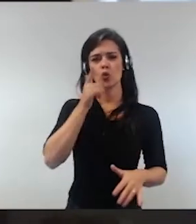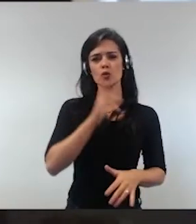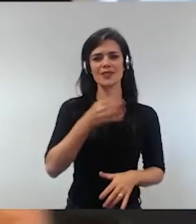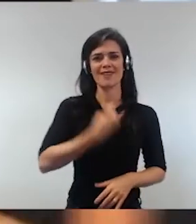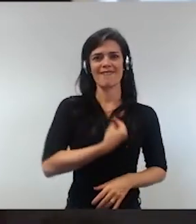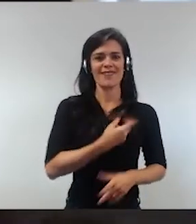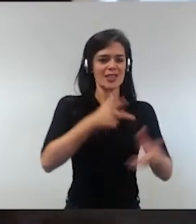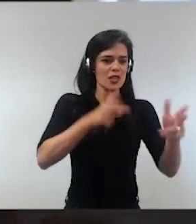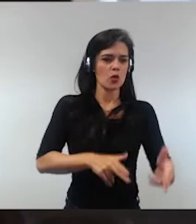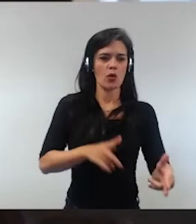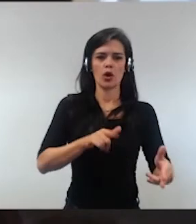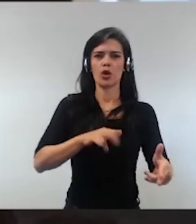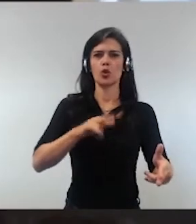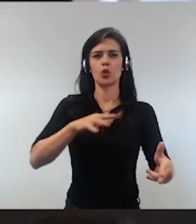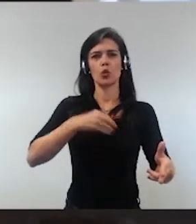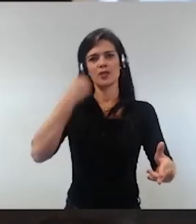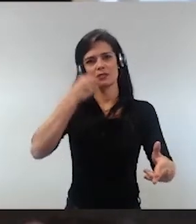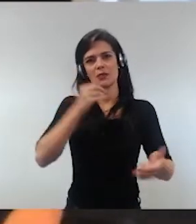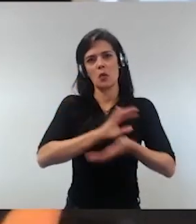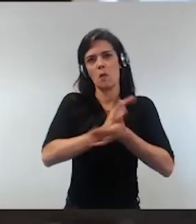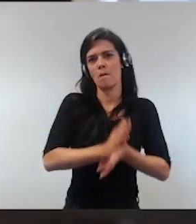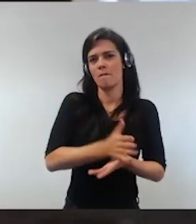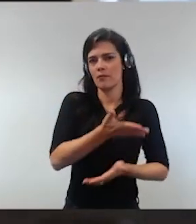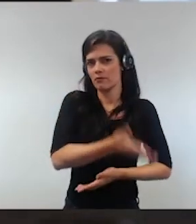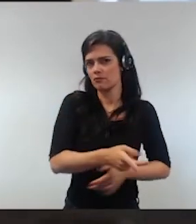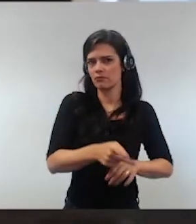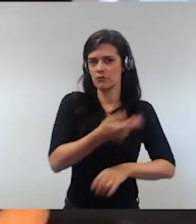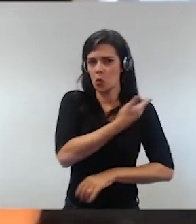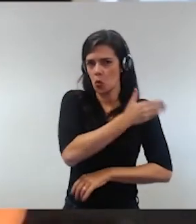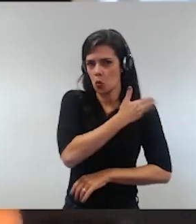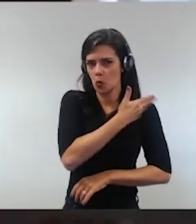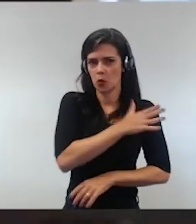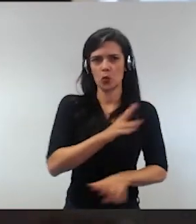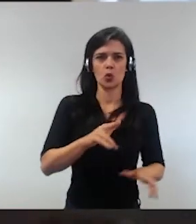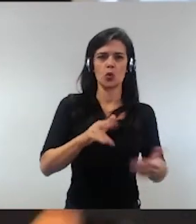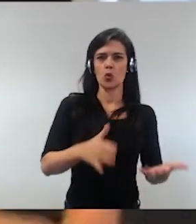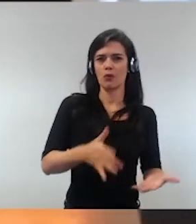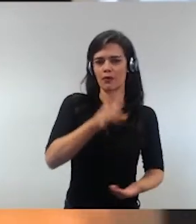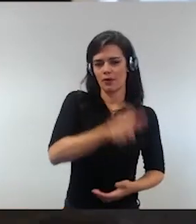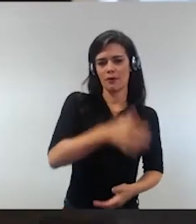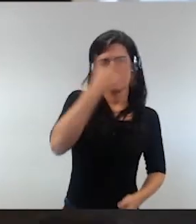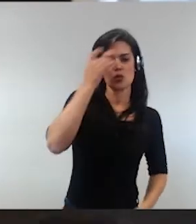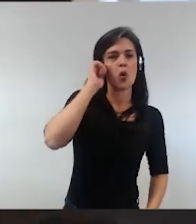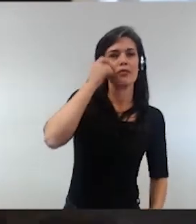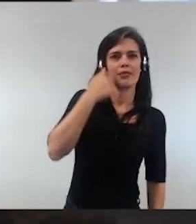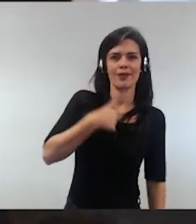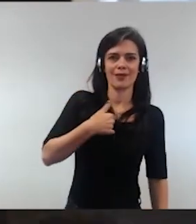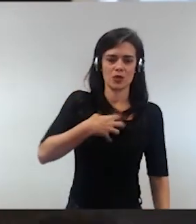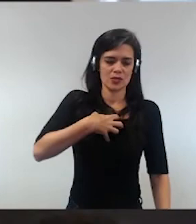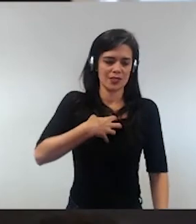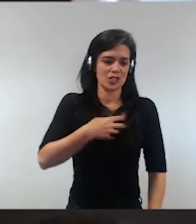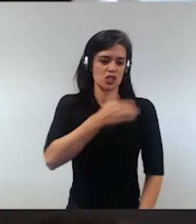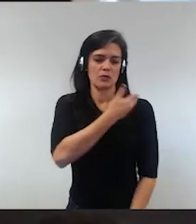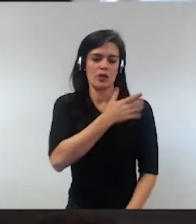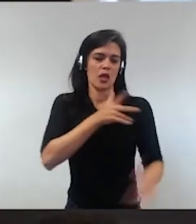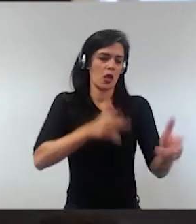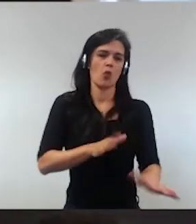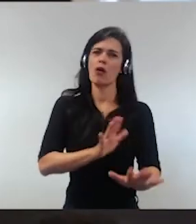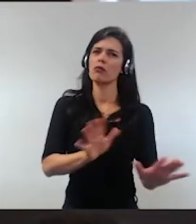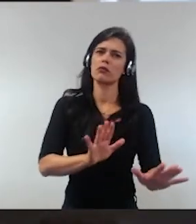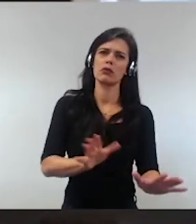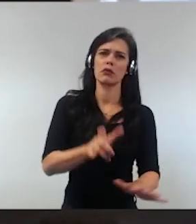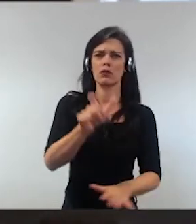viver, nunca vou sofrer o preconceito de alguém, né, de alguma pessoa negra, nunca vou sofrer o preconceito de uma